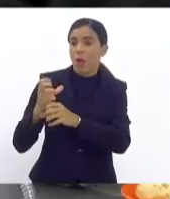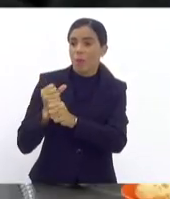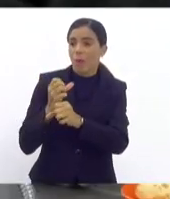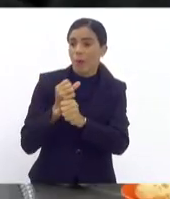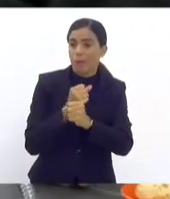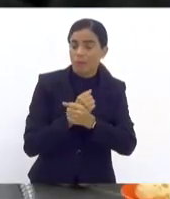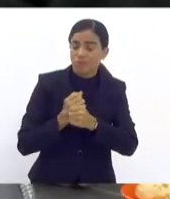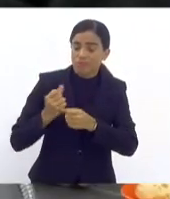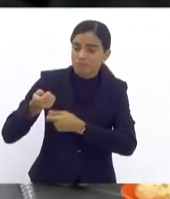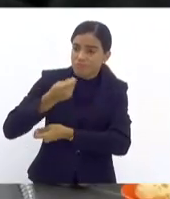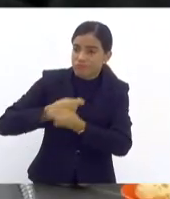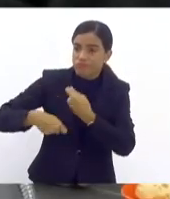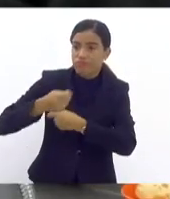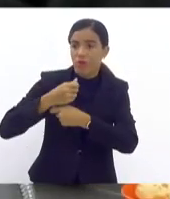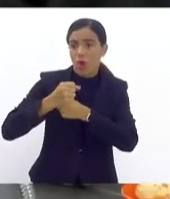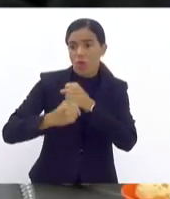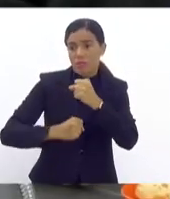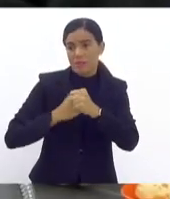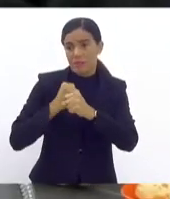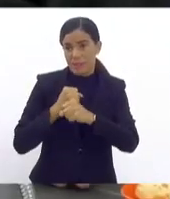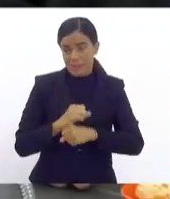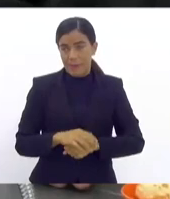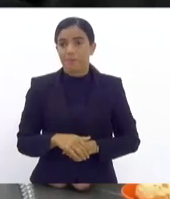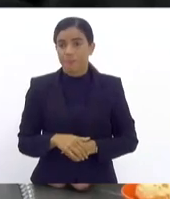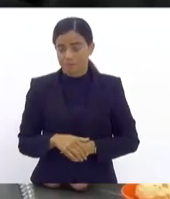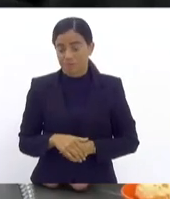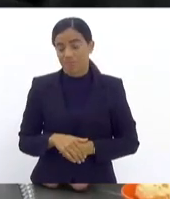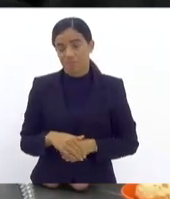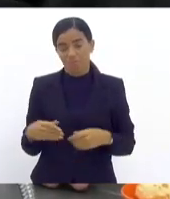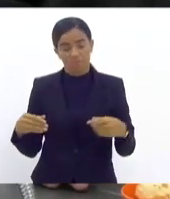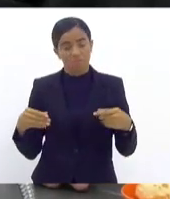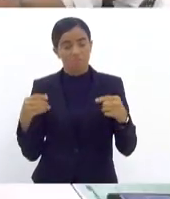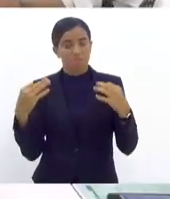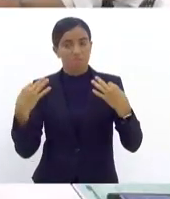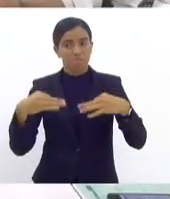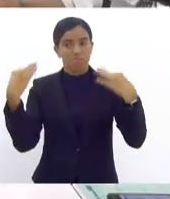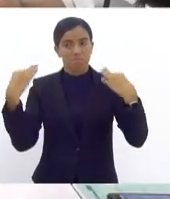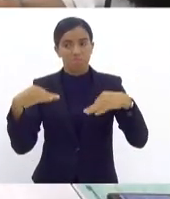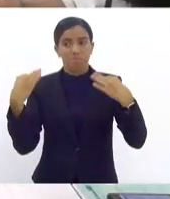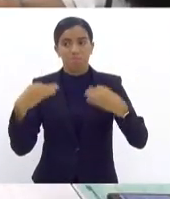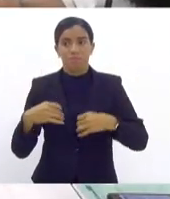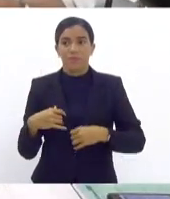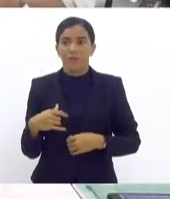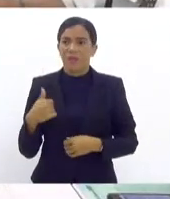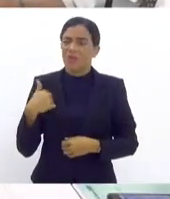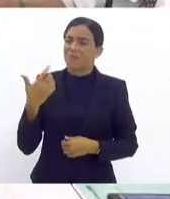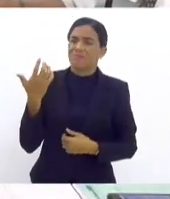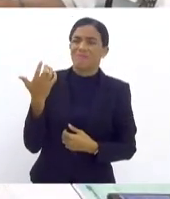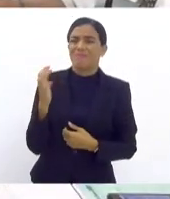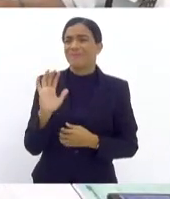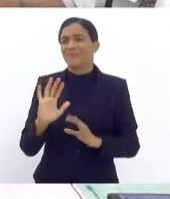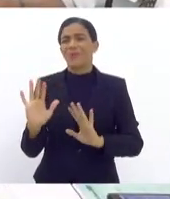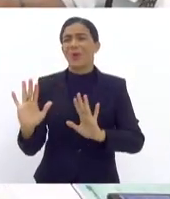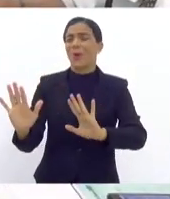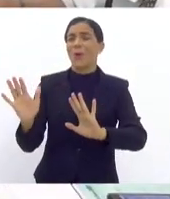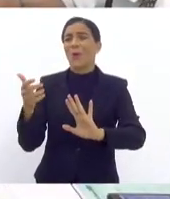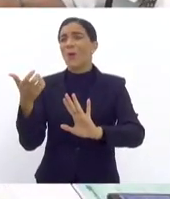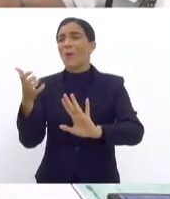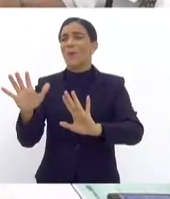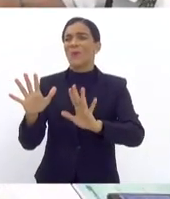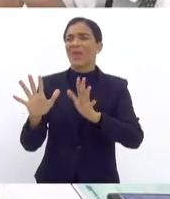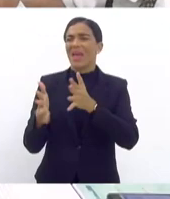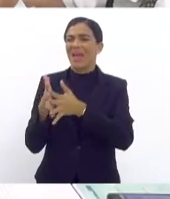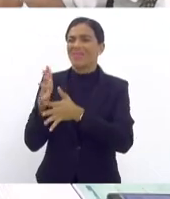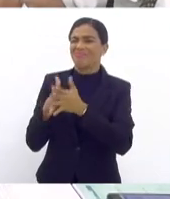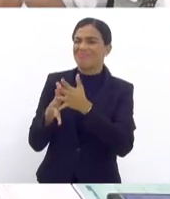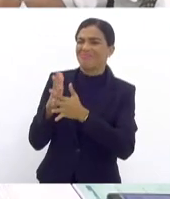mas prestigiando aqui a discussão, que muito apropriada. Mas senhor presidente, eu não gostaria de criar uma, não, mas não uma tá jurisprudência. Não